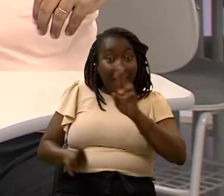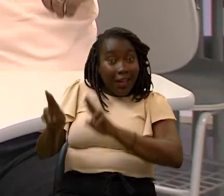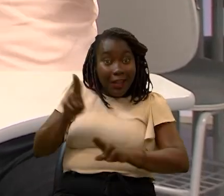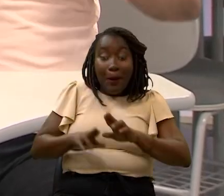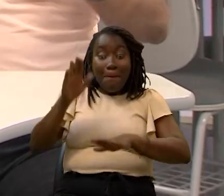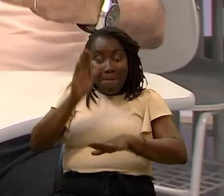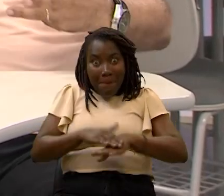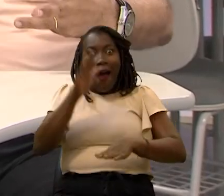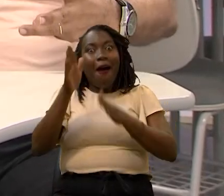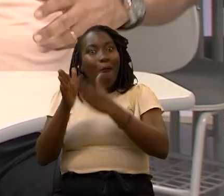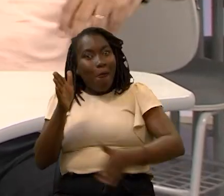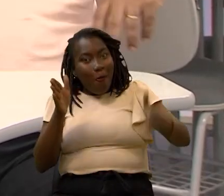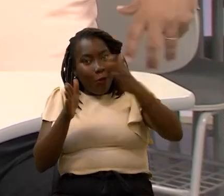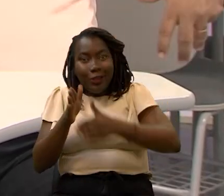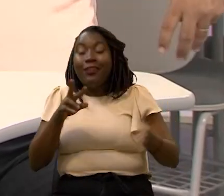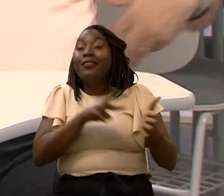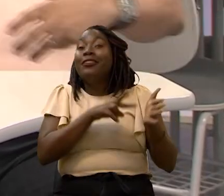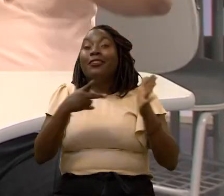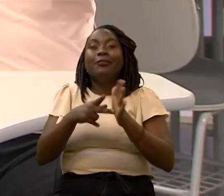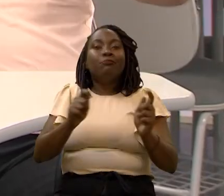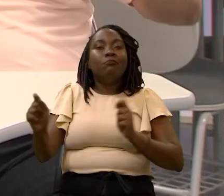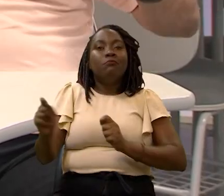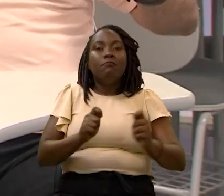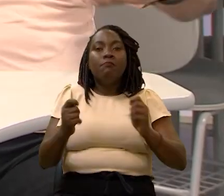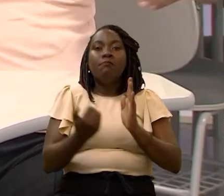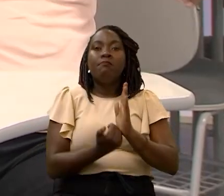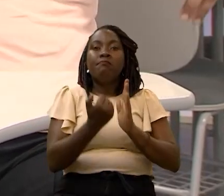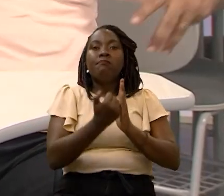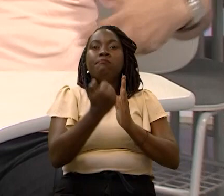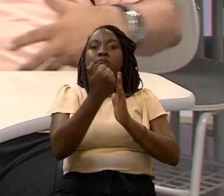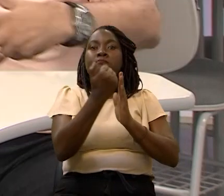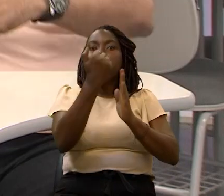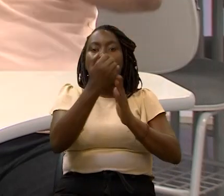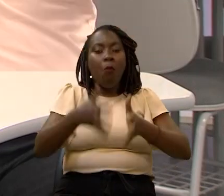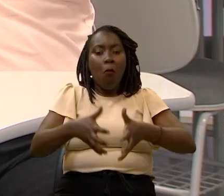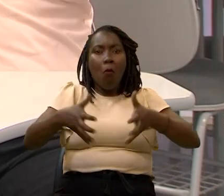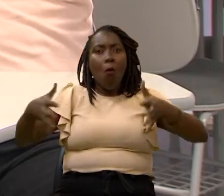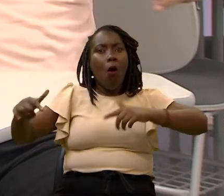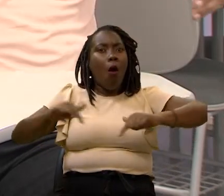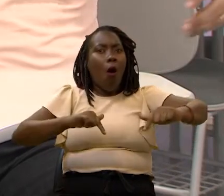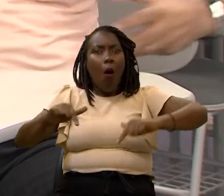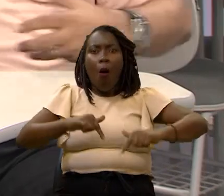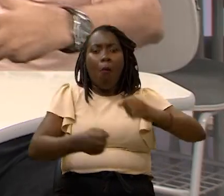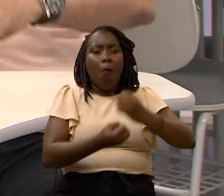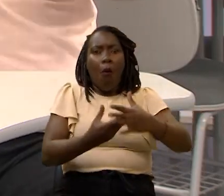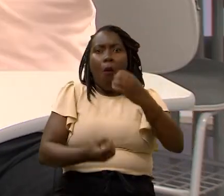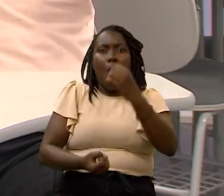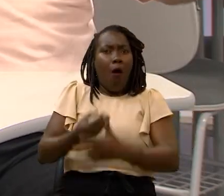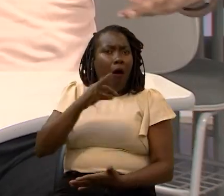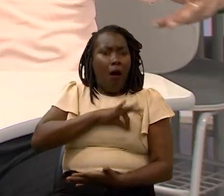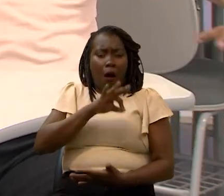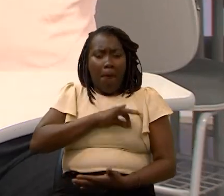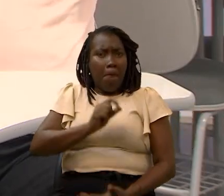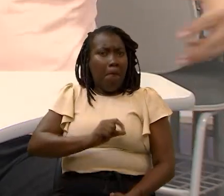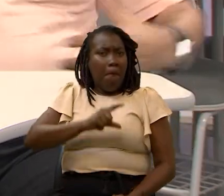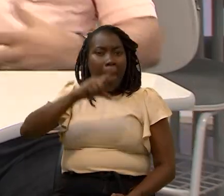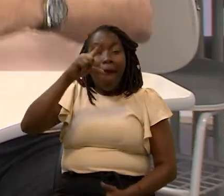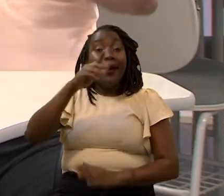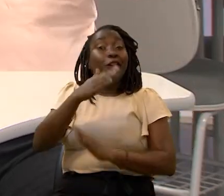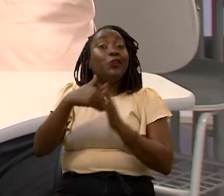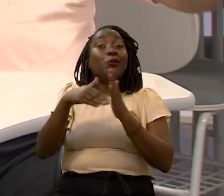consumir, quanto mais produzir, mais a economia cresce, mais empregos são gerados, maior a renda